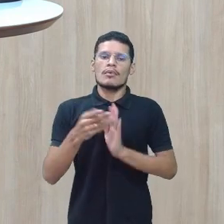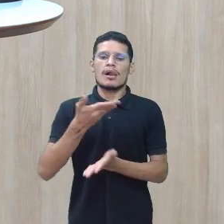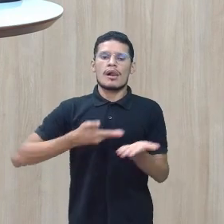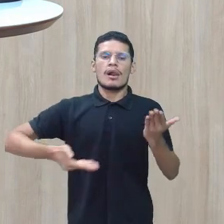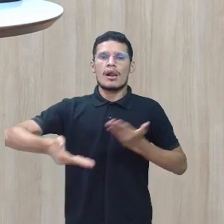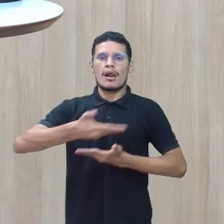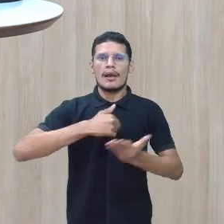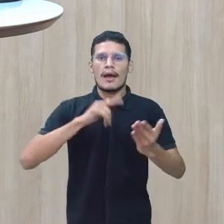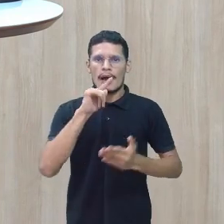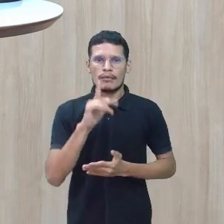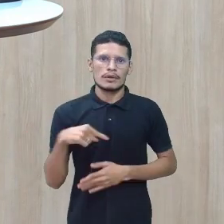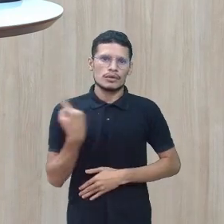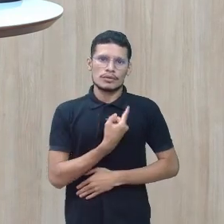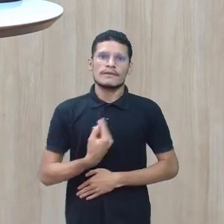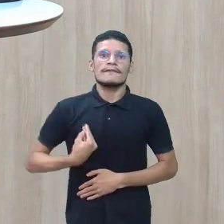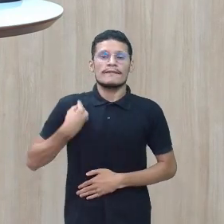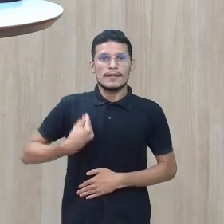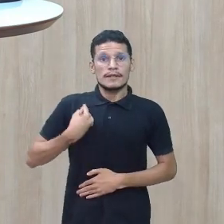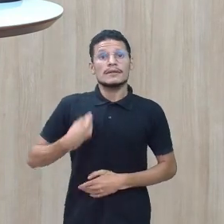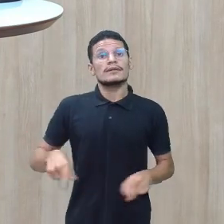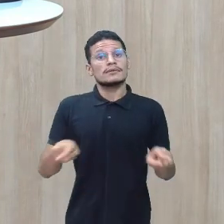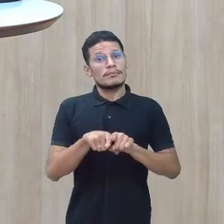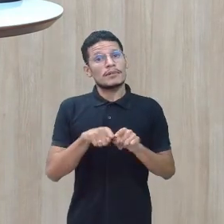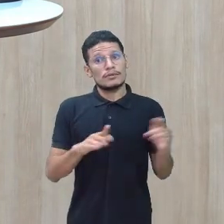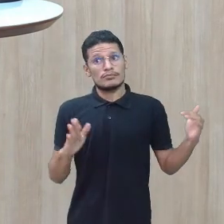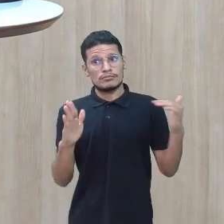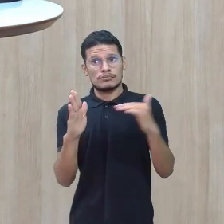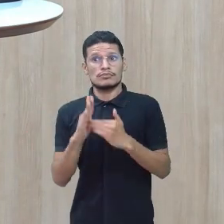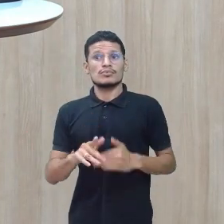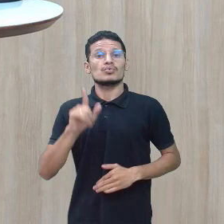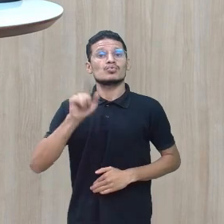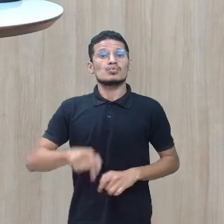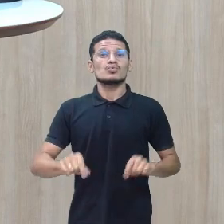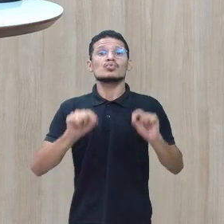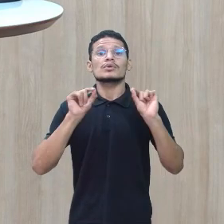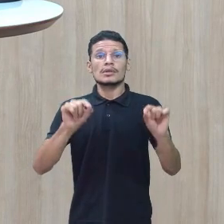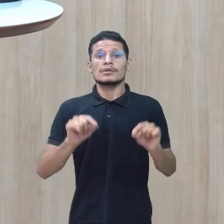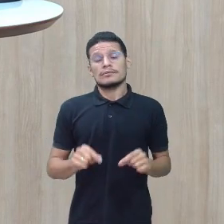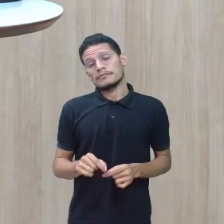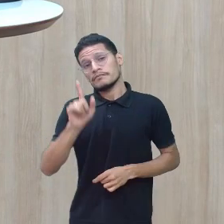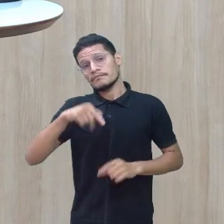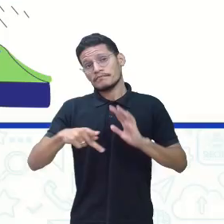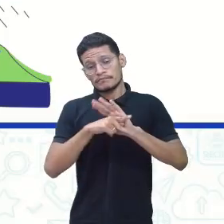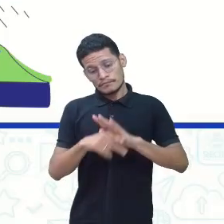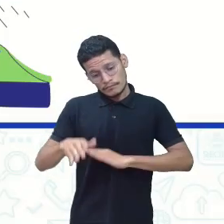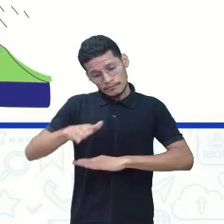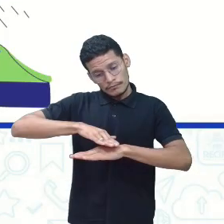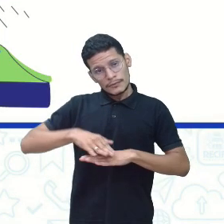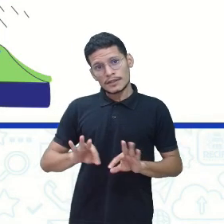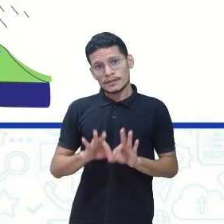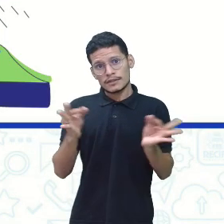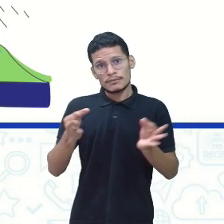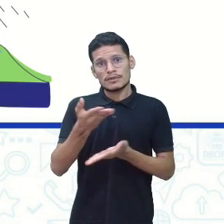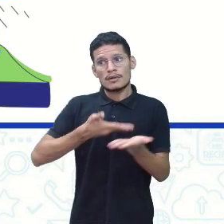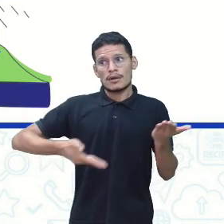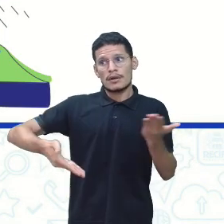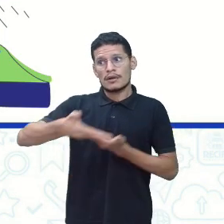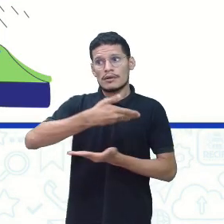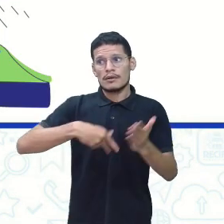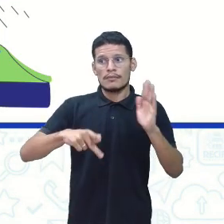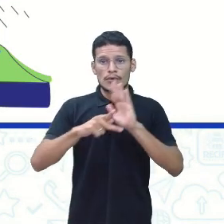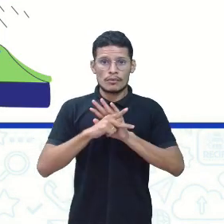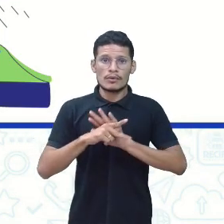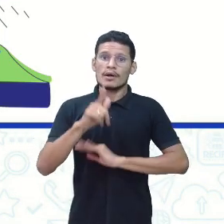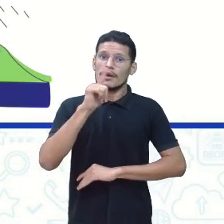água para a nossa vida. E também aqui nós vemos aqui mais ou menos uma etapa simples do ciclo da